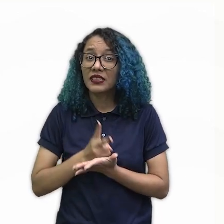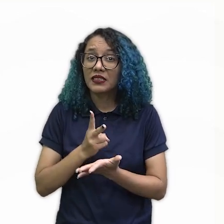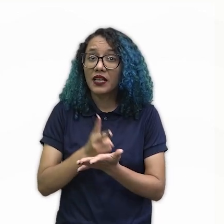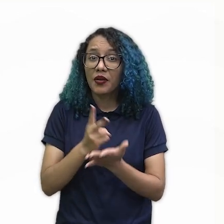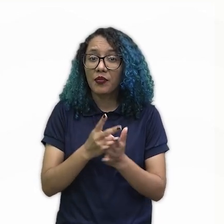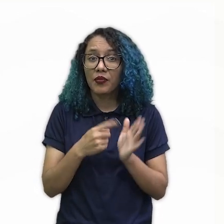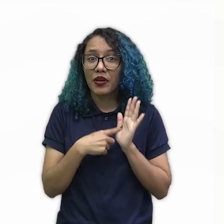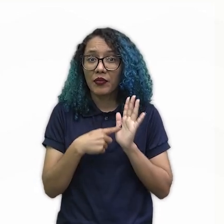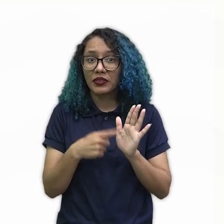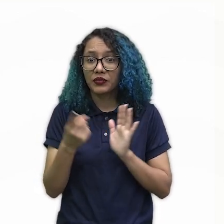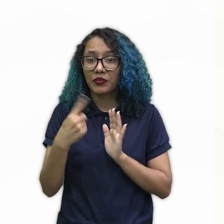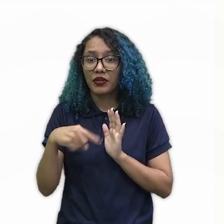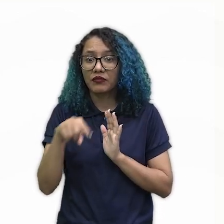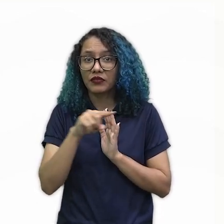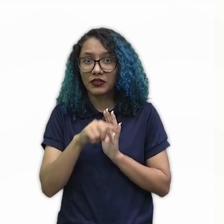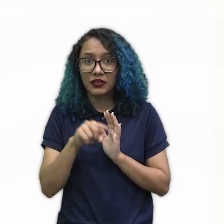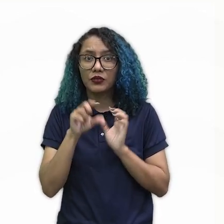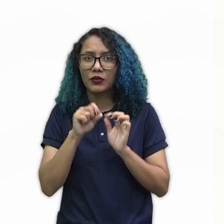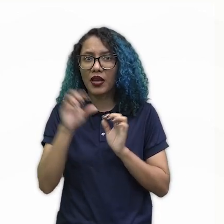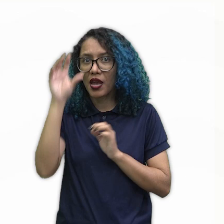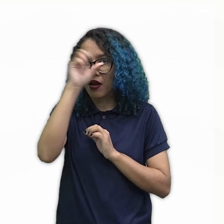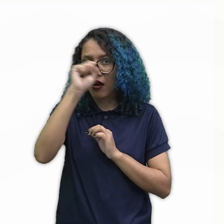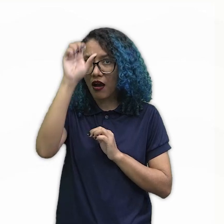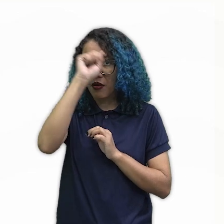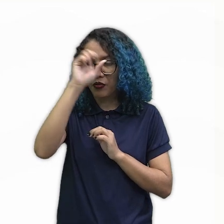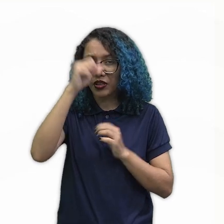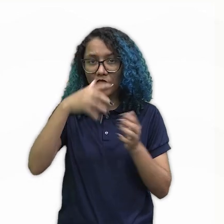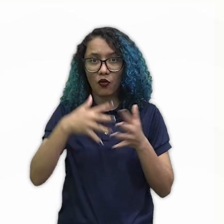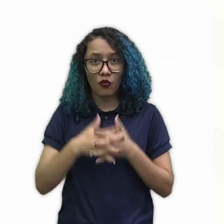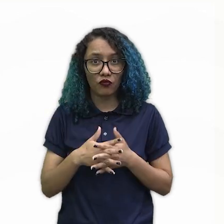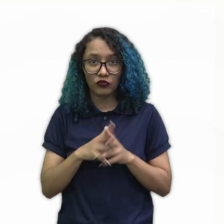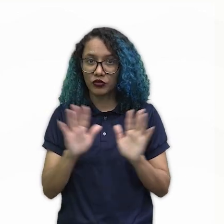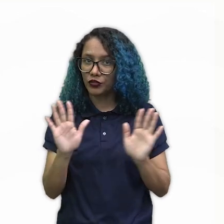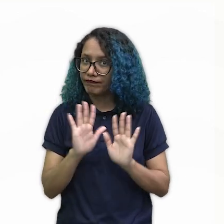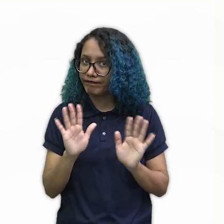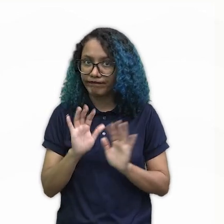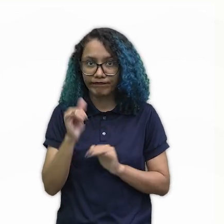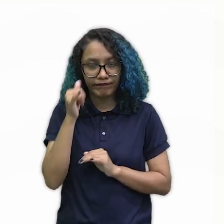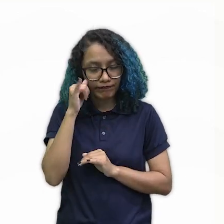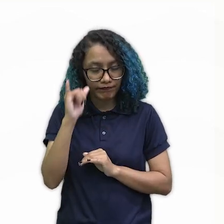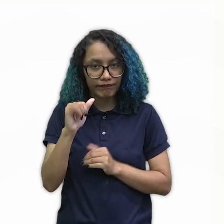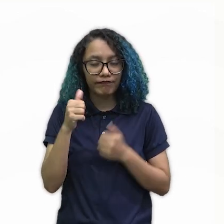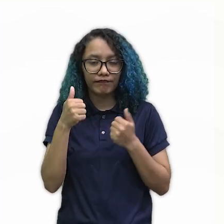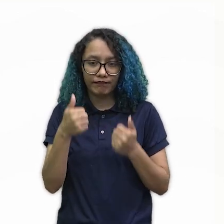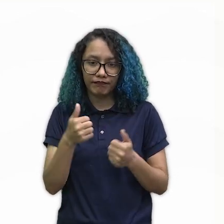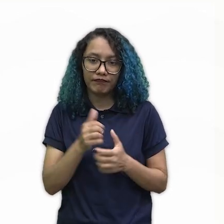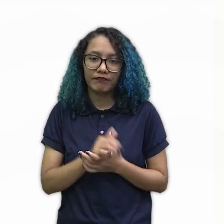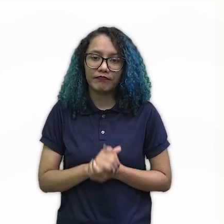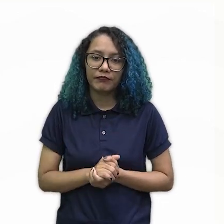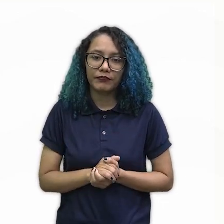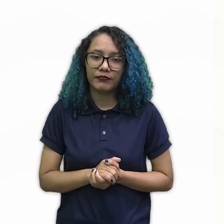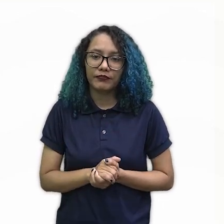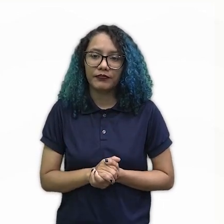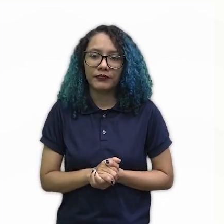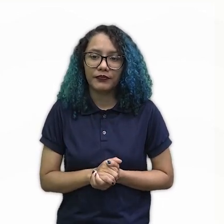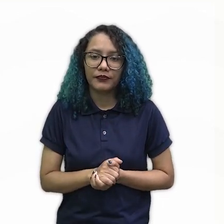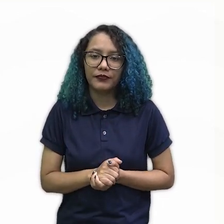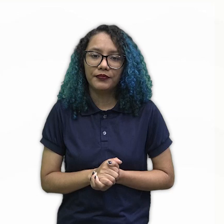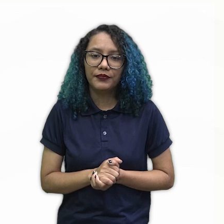que para que você absorva, para que você não entre aí, não confunda, não é? Então, a definição diz o